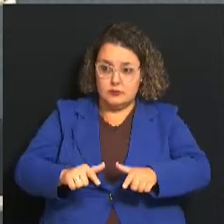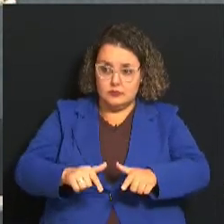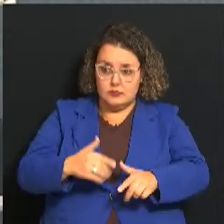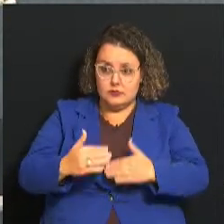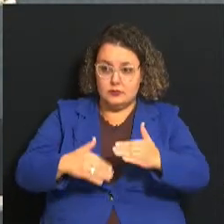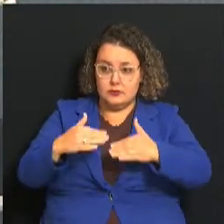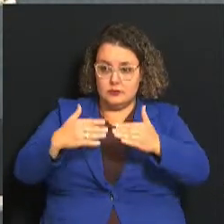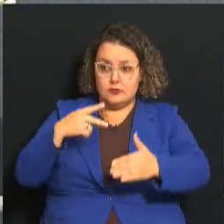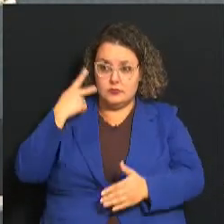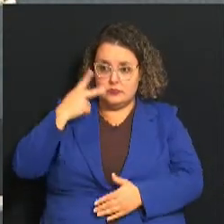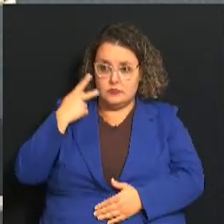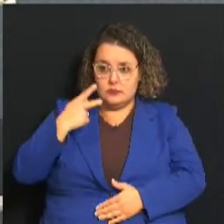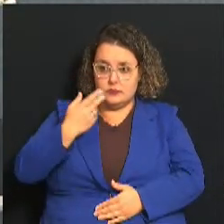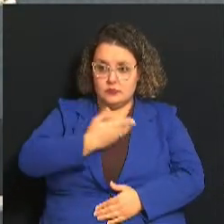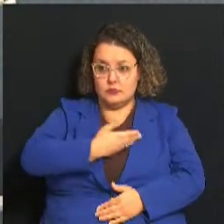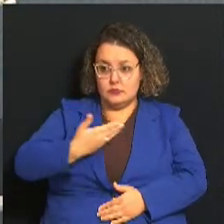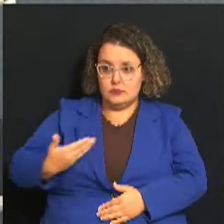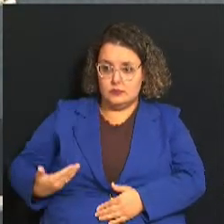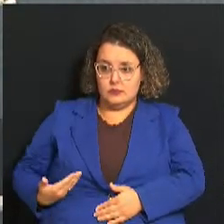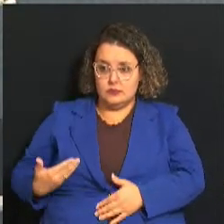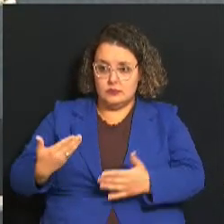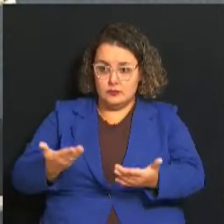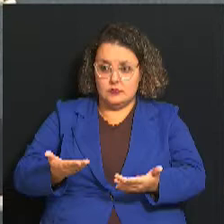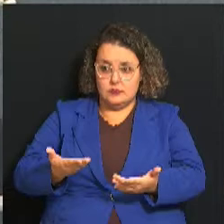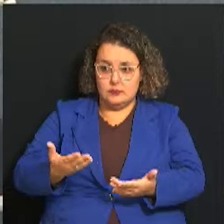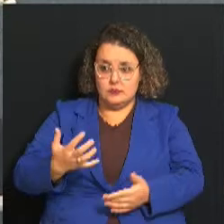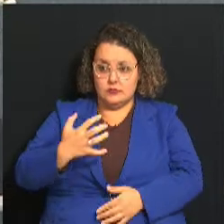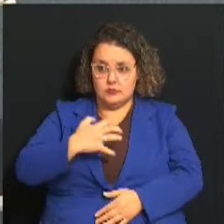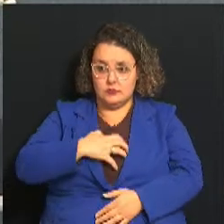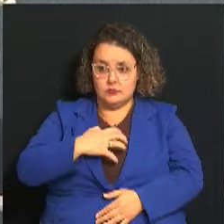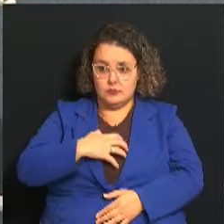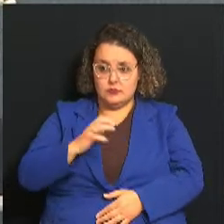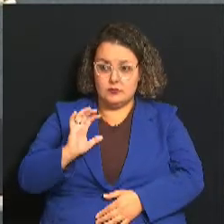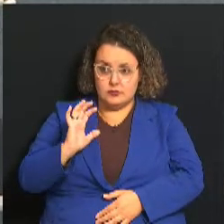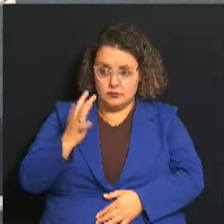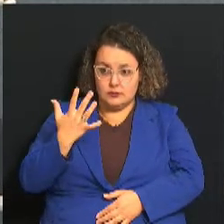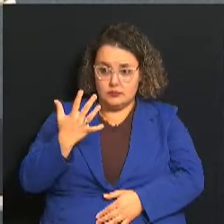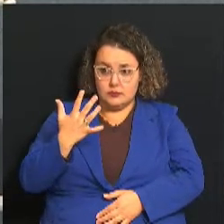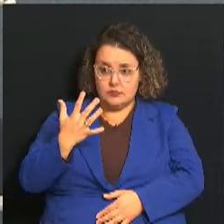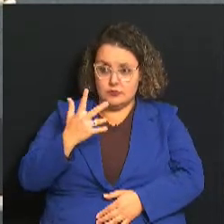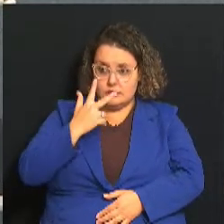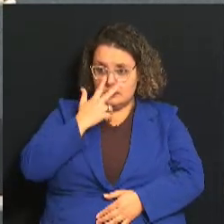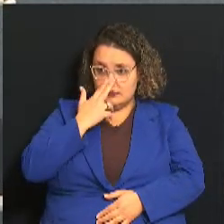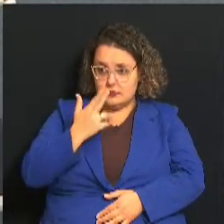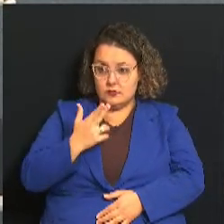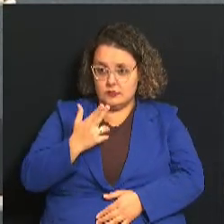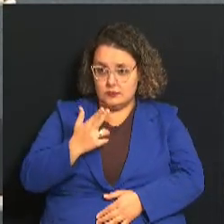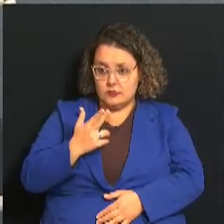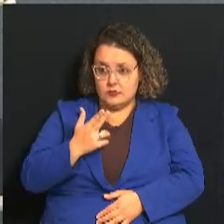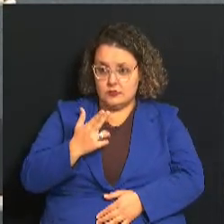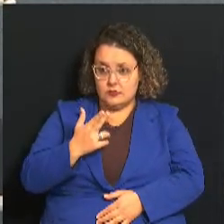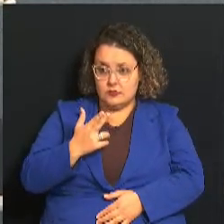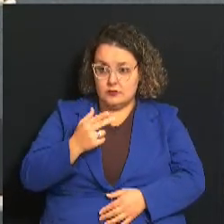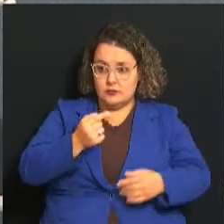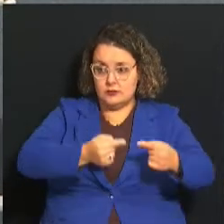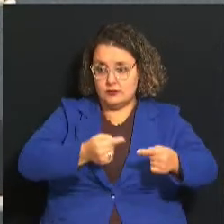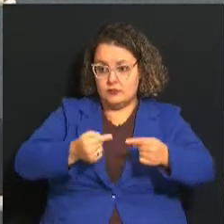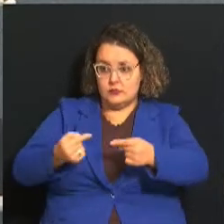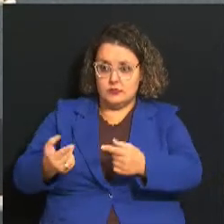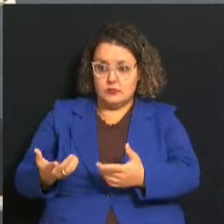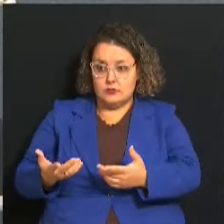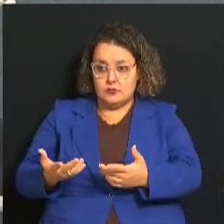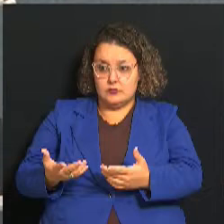as políticas públicas. E do modo como está, parece que é um debate,